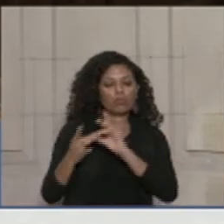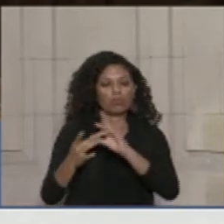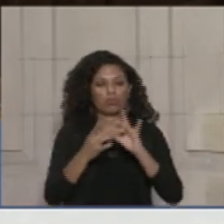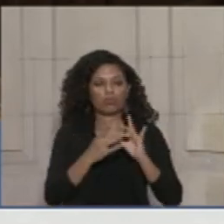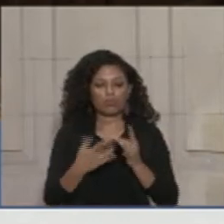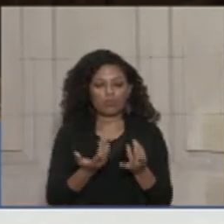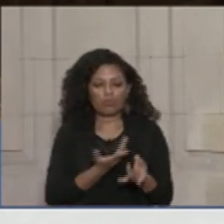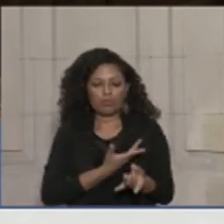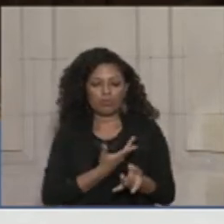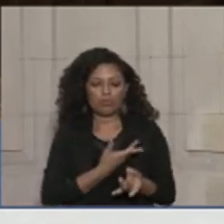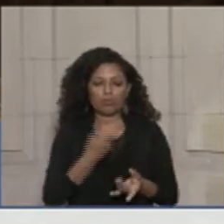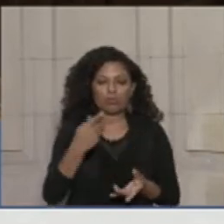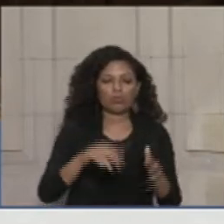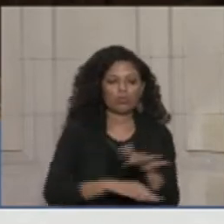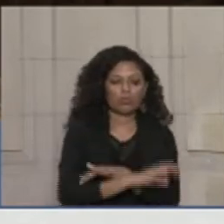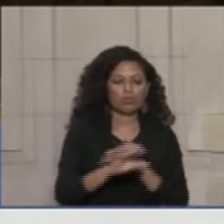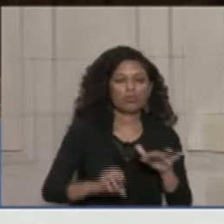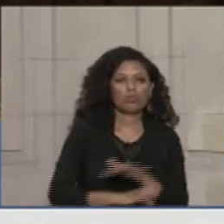a Odebrecht.